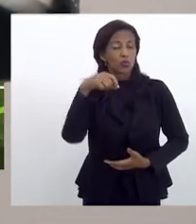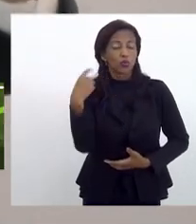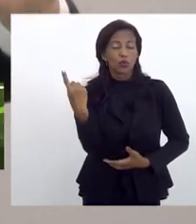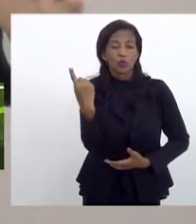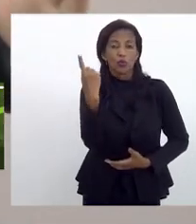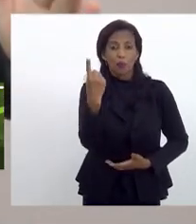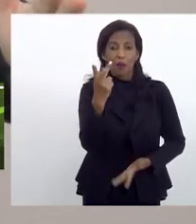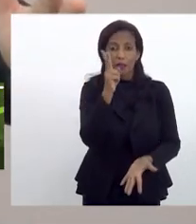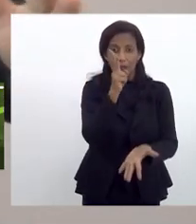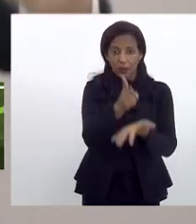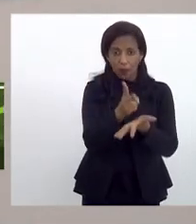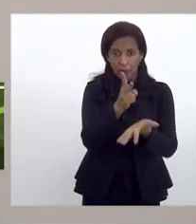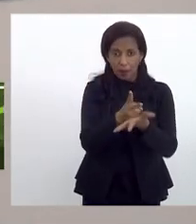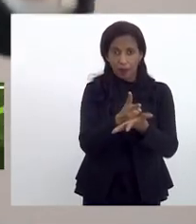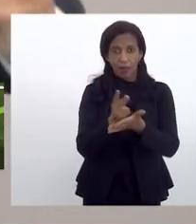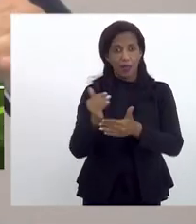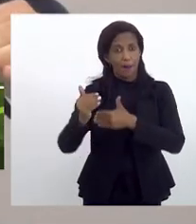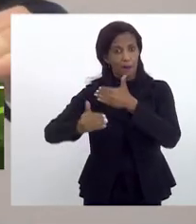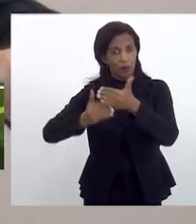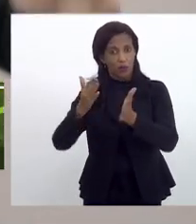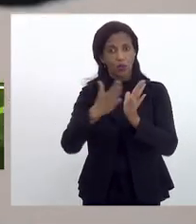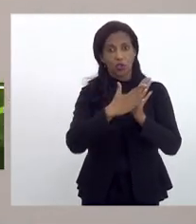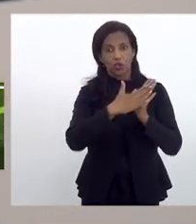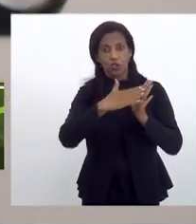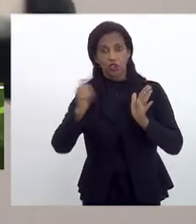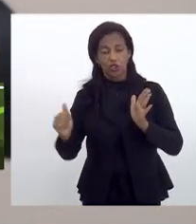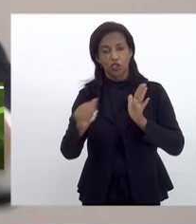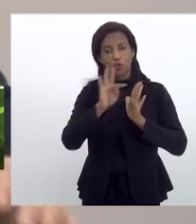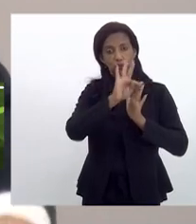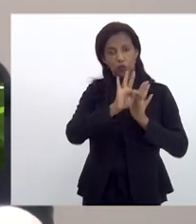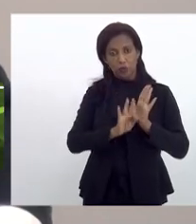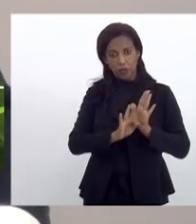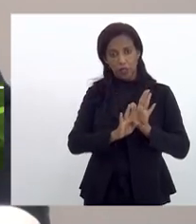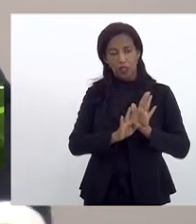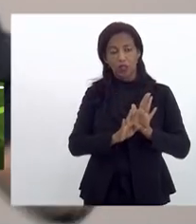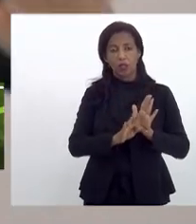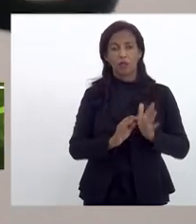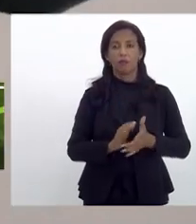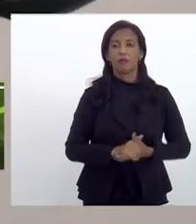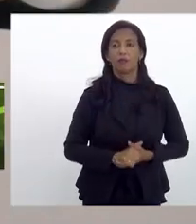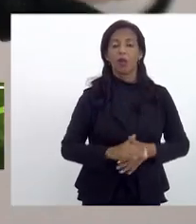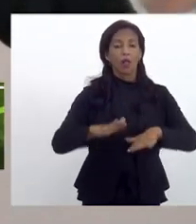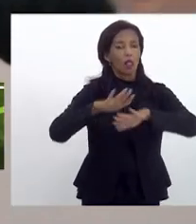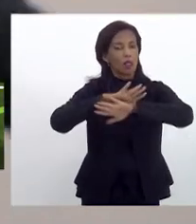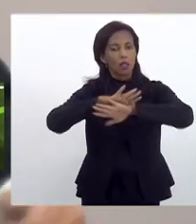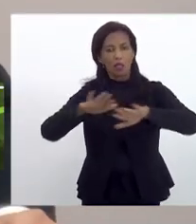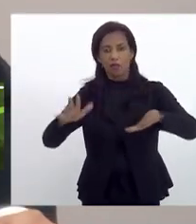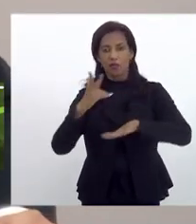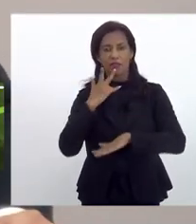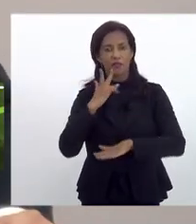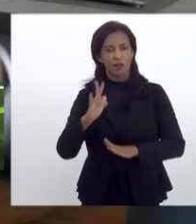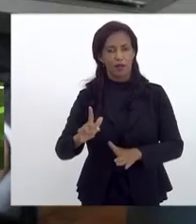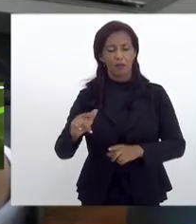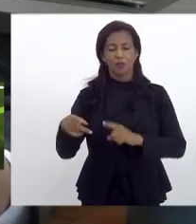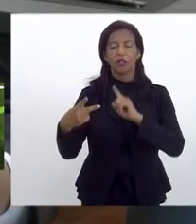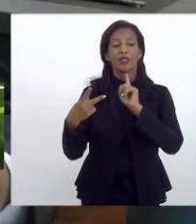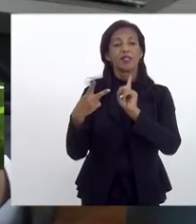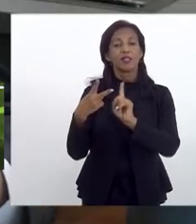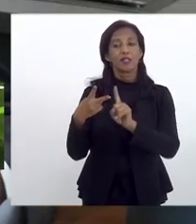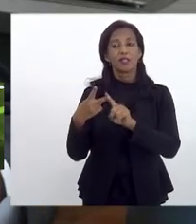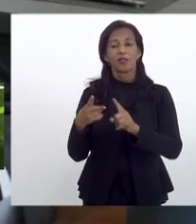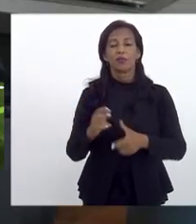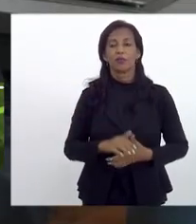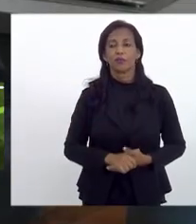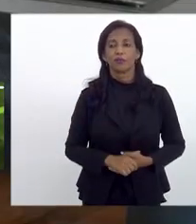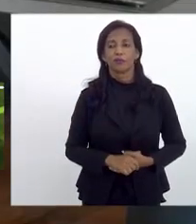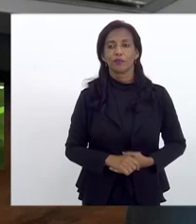Mantenha a progressão Retira do texto Mantenha a vedação de licença em pecúnia Não se toca nesse assunto Segundo e último ponto Que eu quero